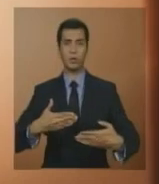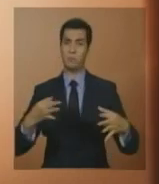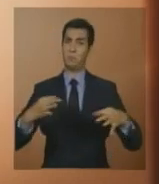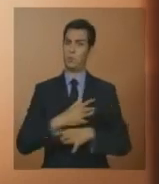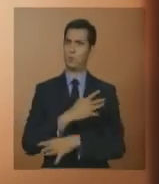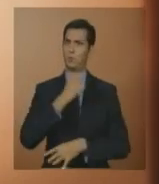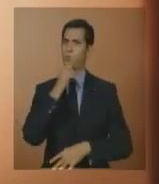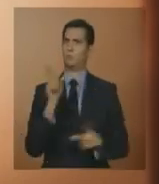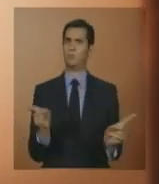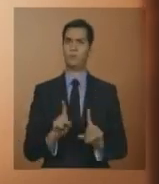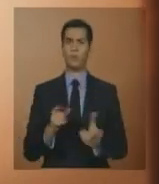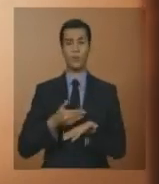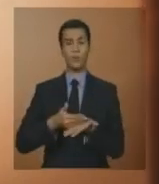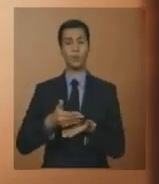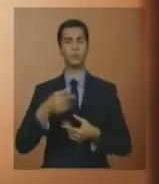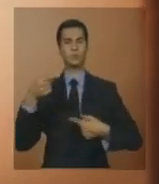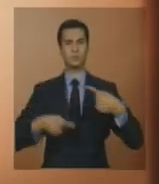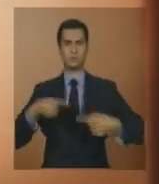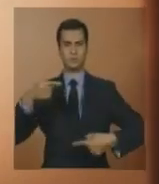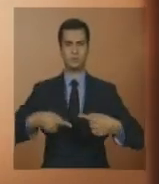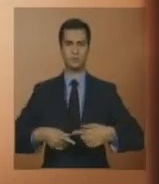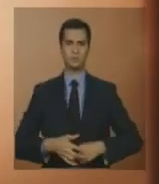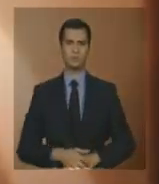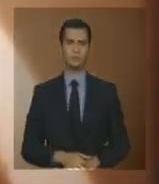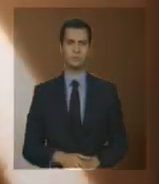amadurecida, ela está apenas começando.